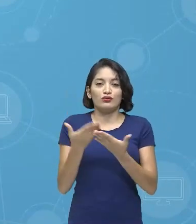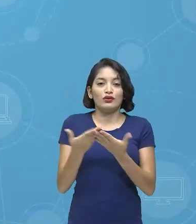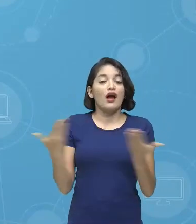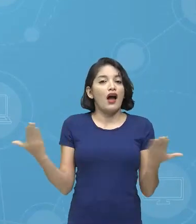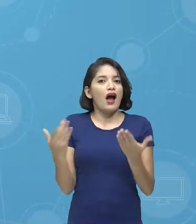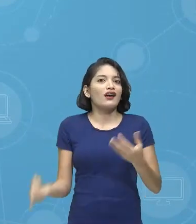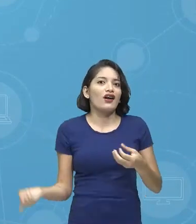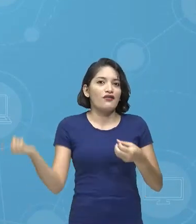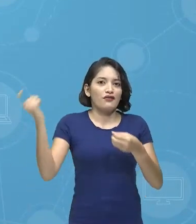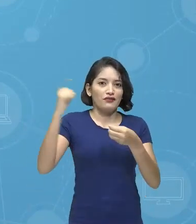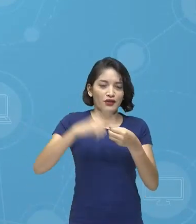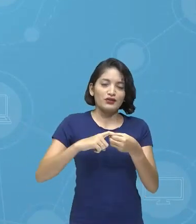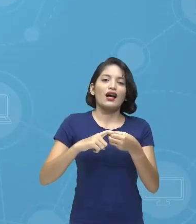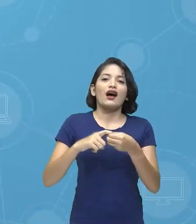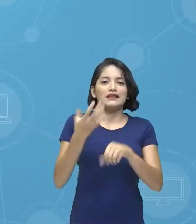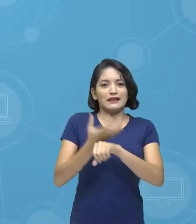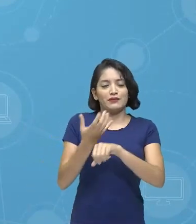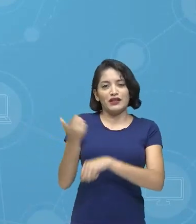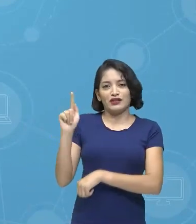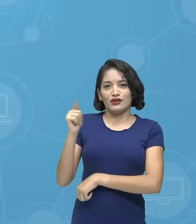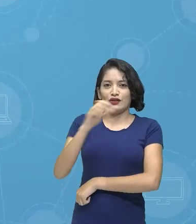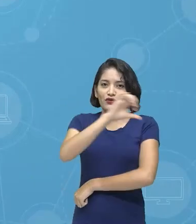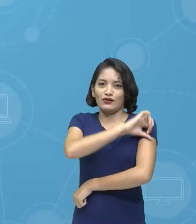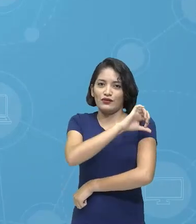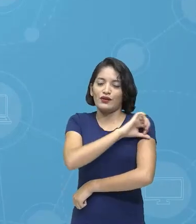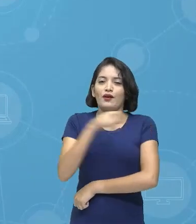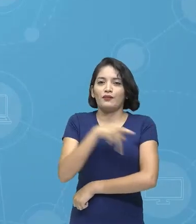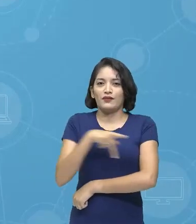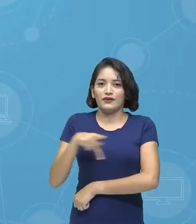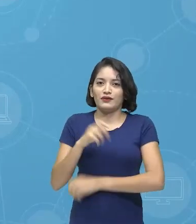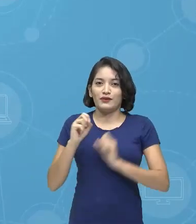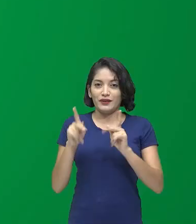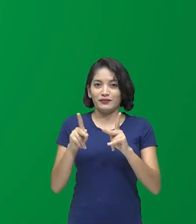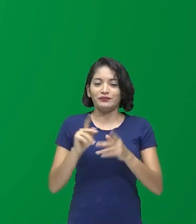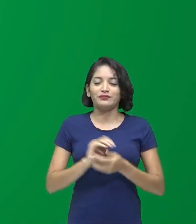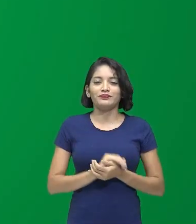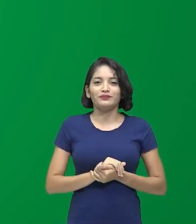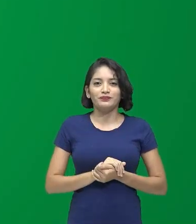vamos retomar com Geografia do 9º ano com a professora Ludmila.